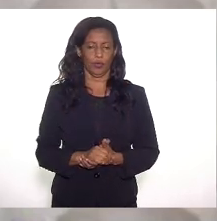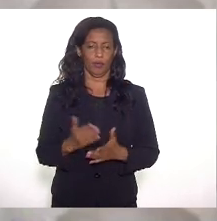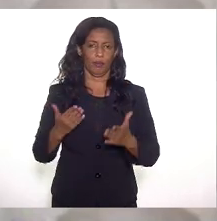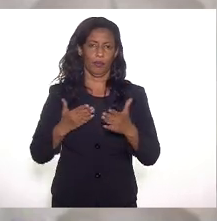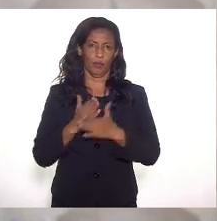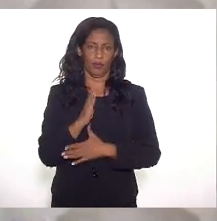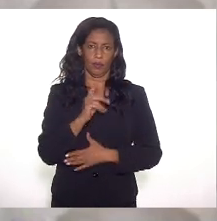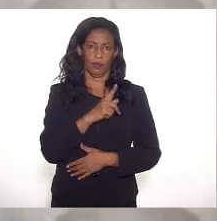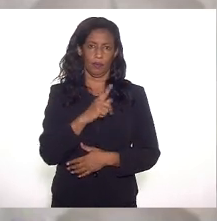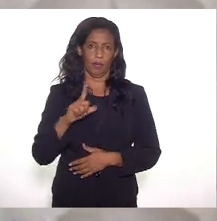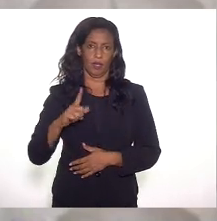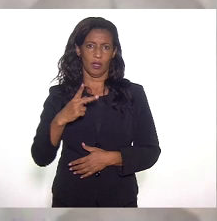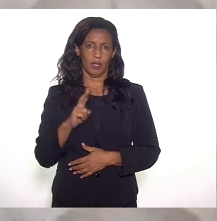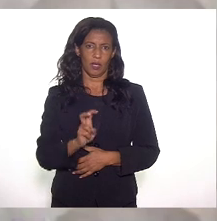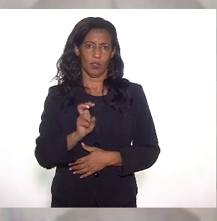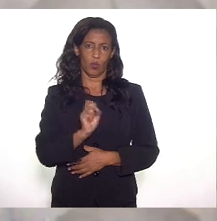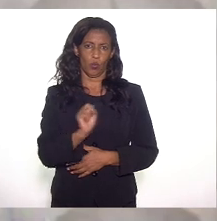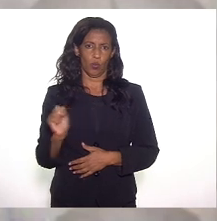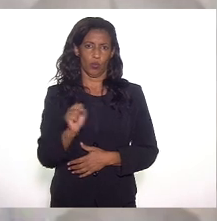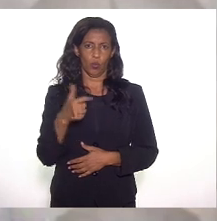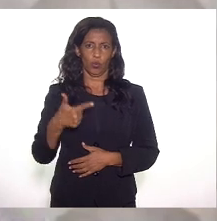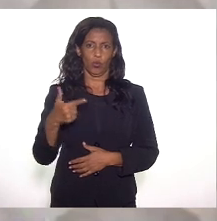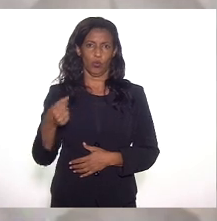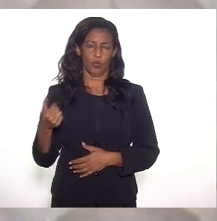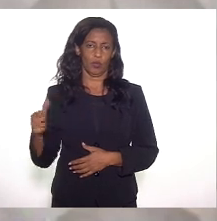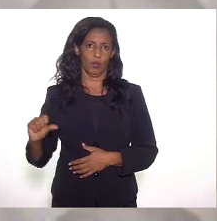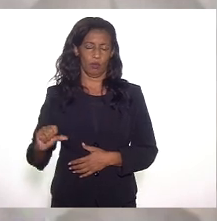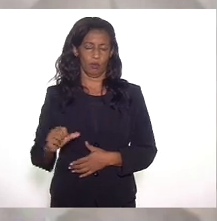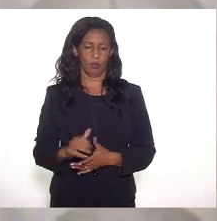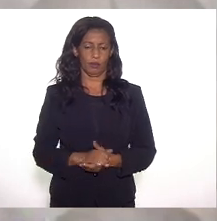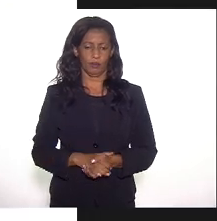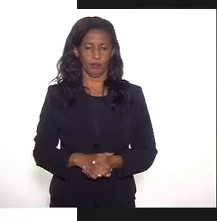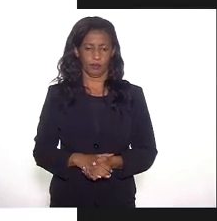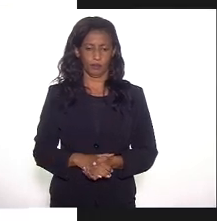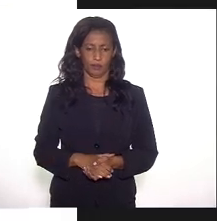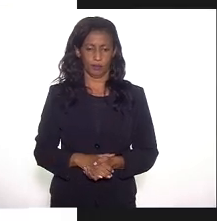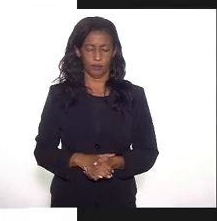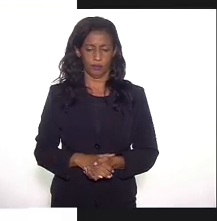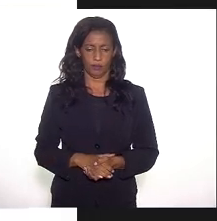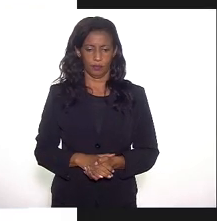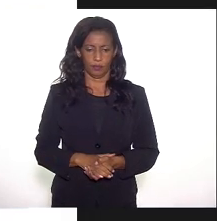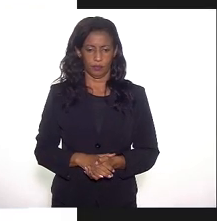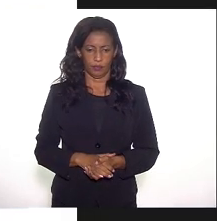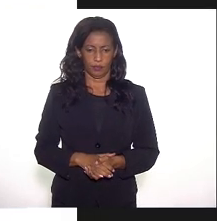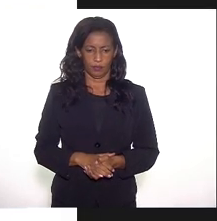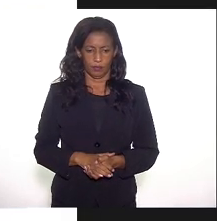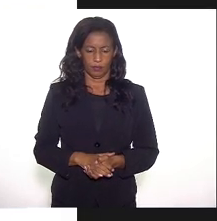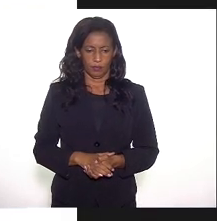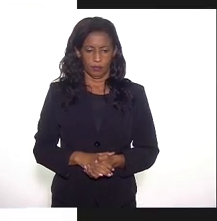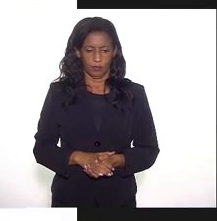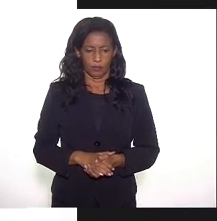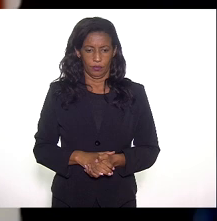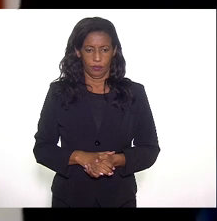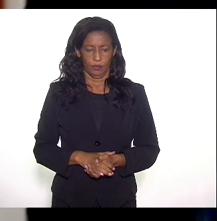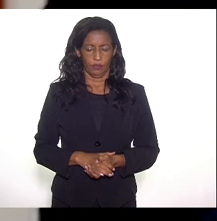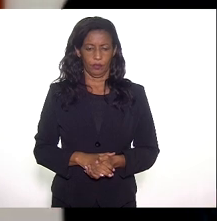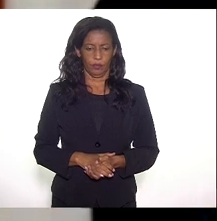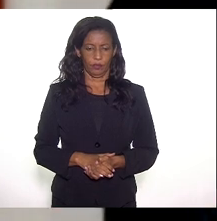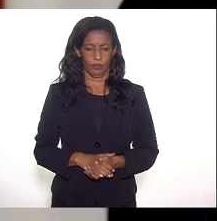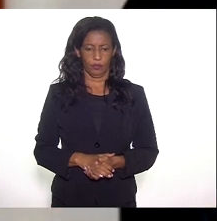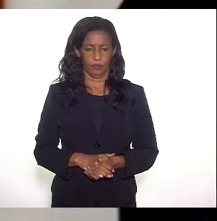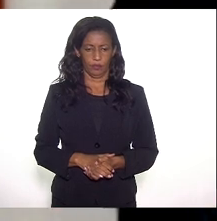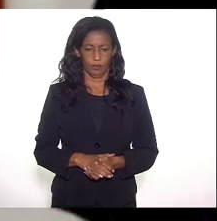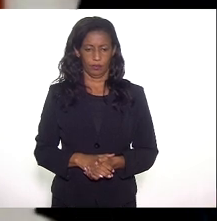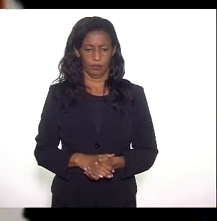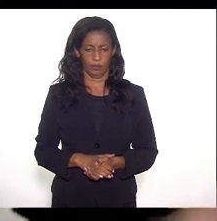aprovação do PL 588 de 2019. Presidente, declaração também. Deputada enfermeira Regina,